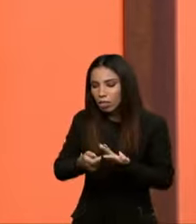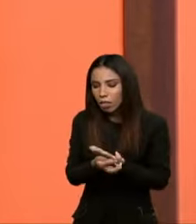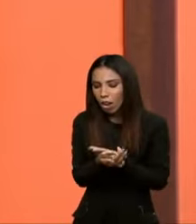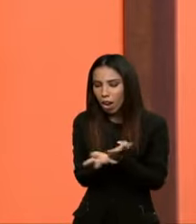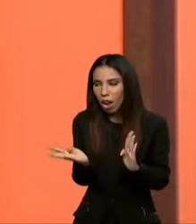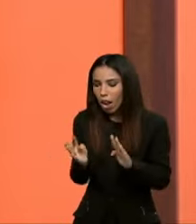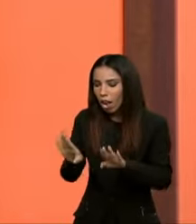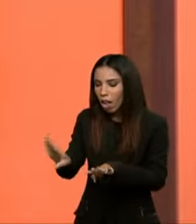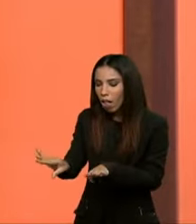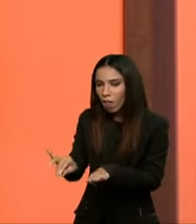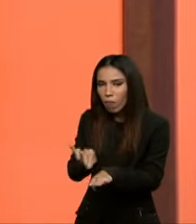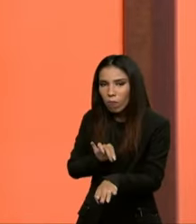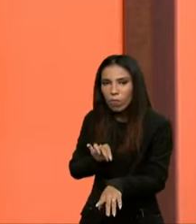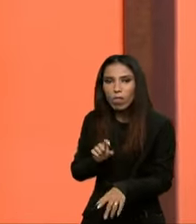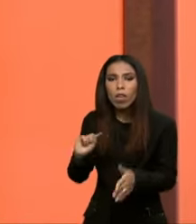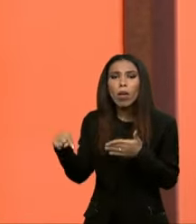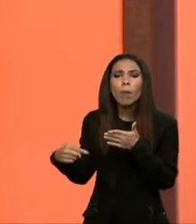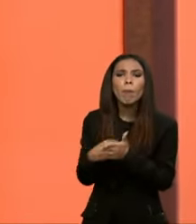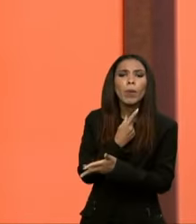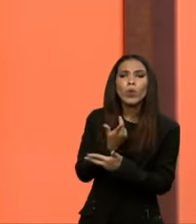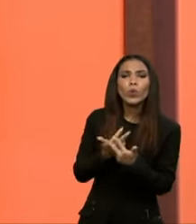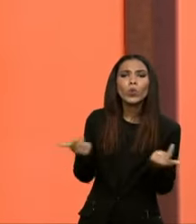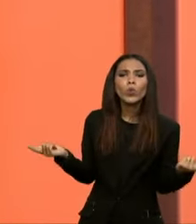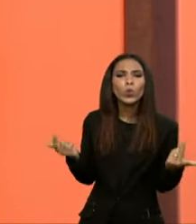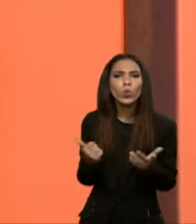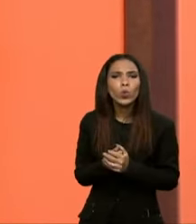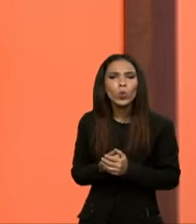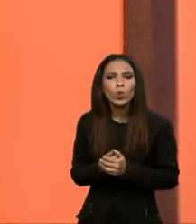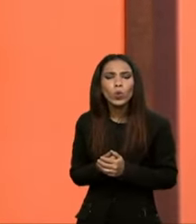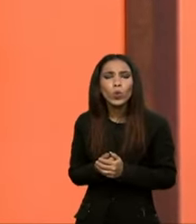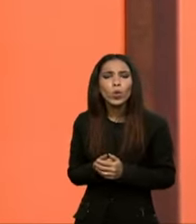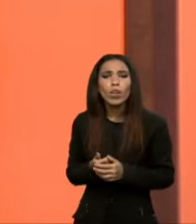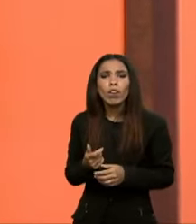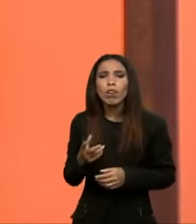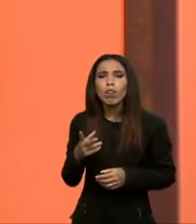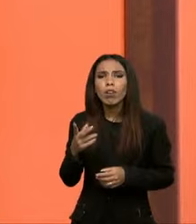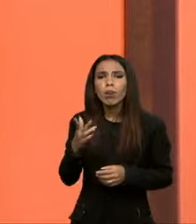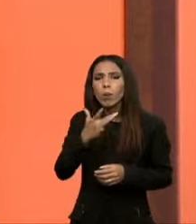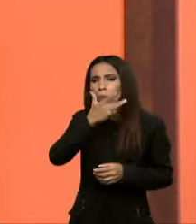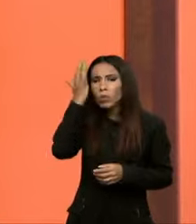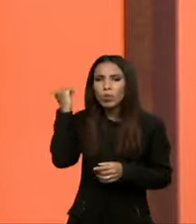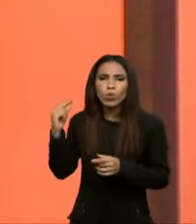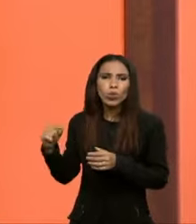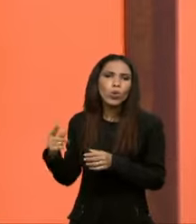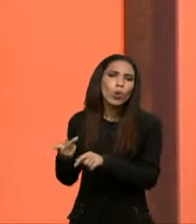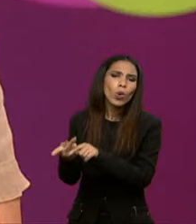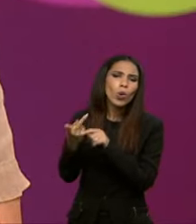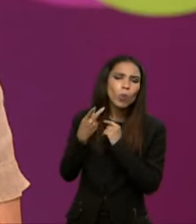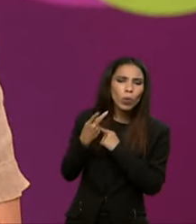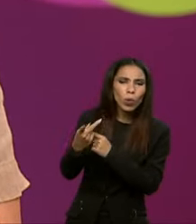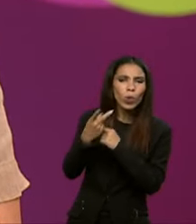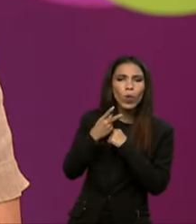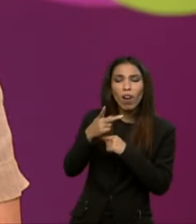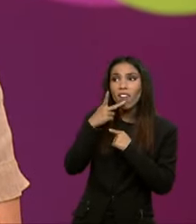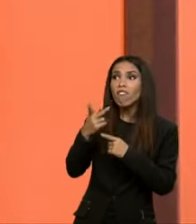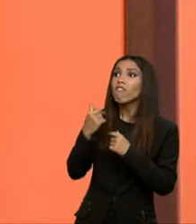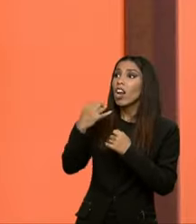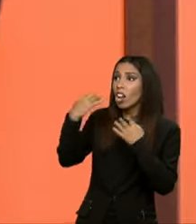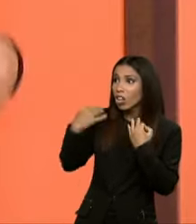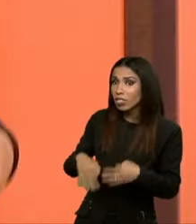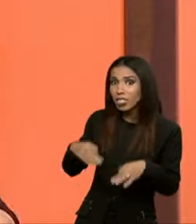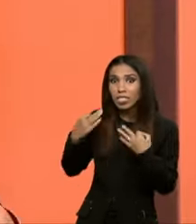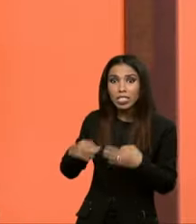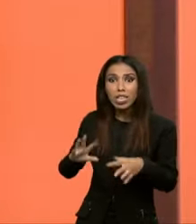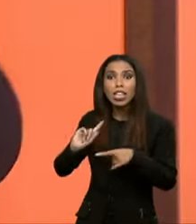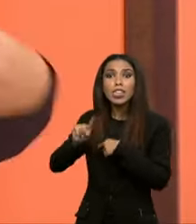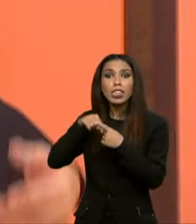assim, fazia uma live e falava, gente, pergunta alguma coisa. E aí, uma galera me procura pra dizer que eu acertei várias coisas naquela época, que